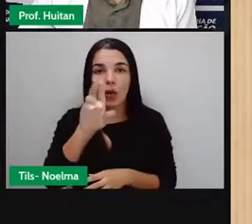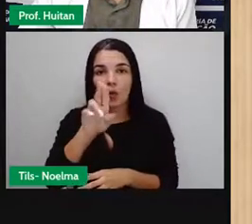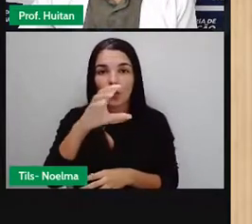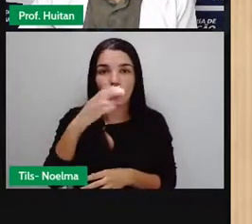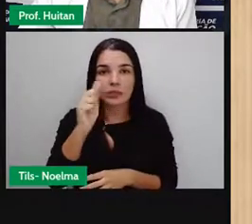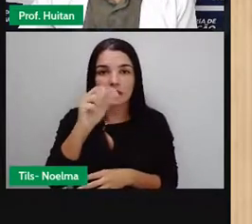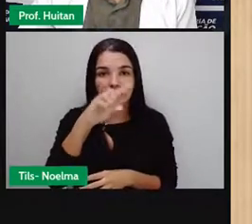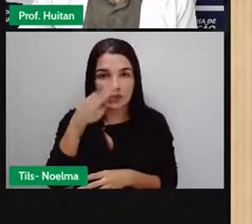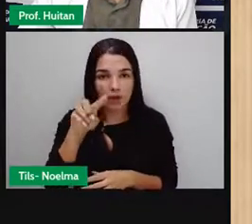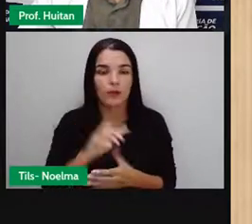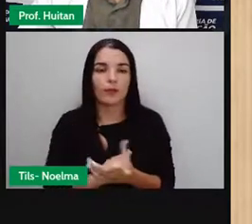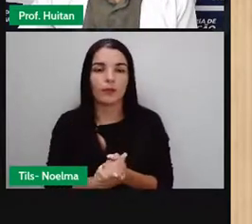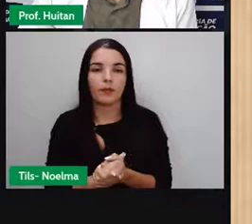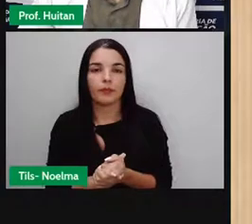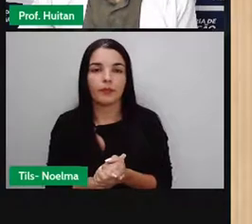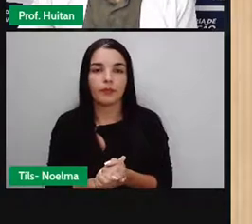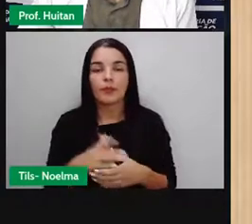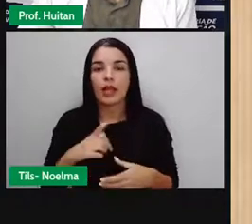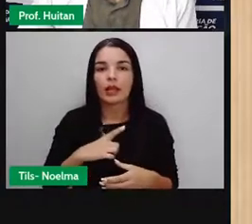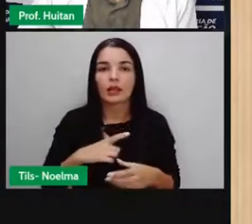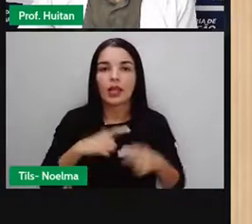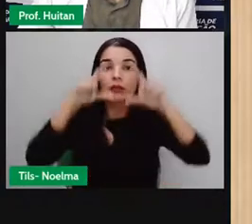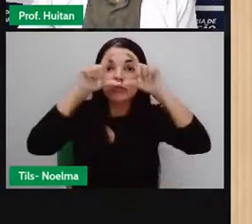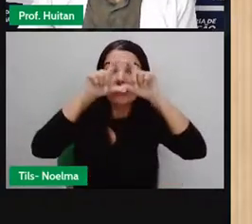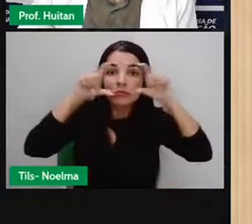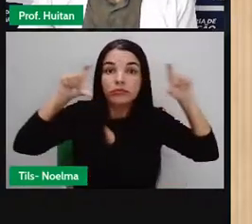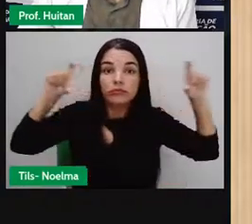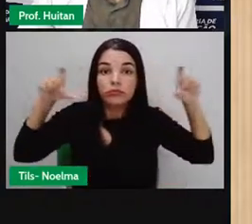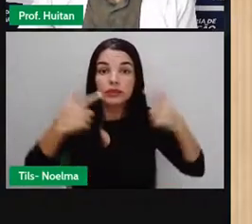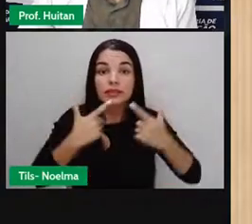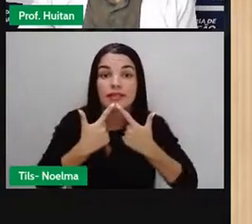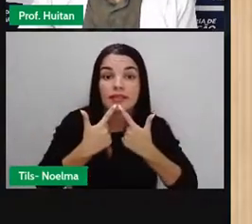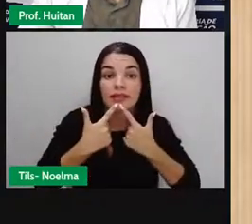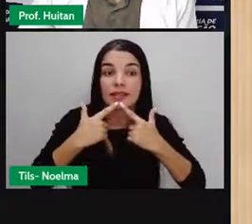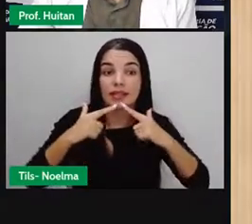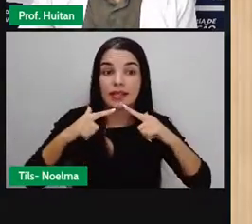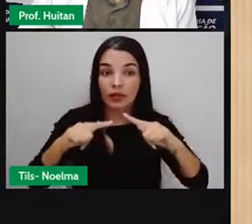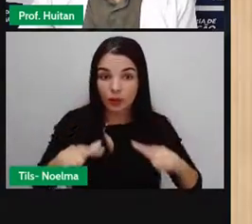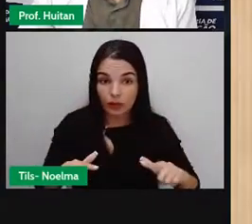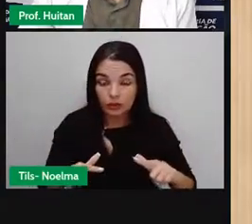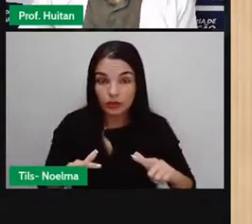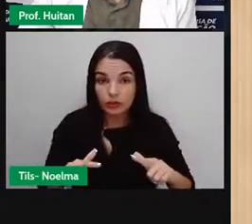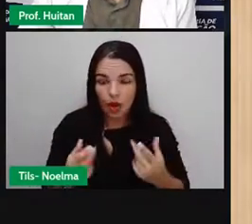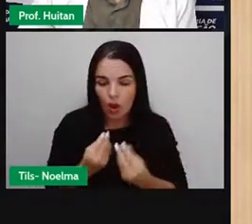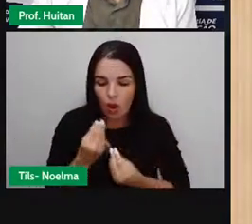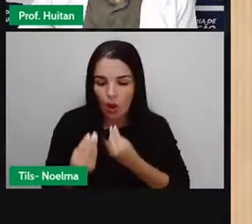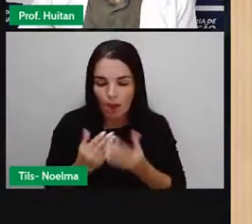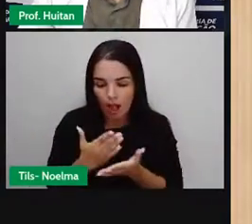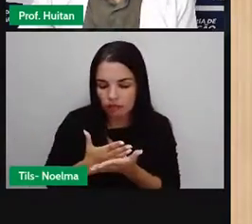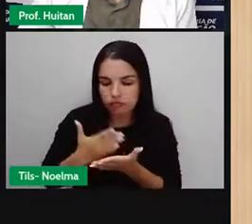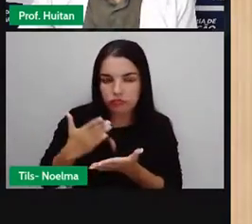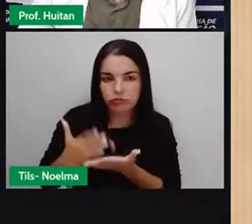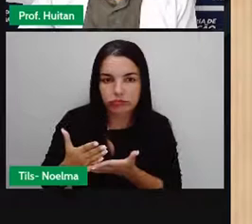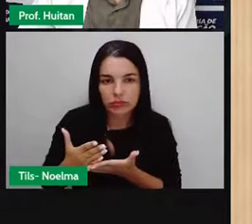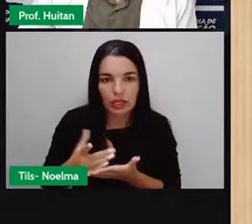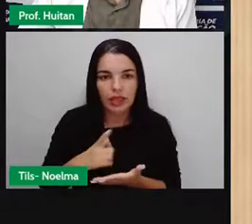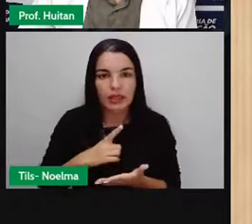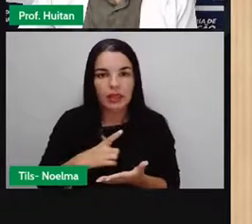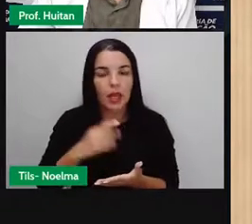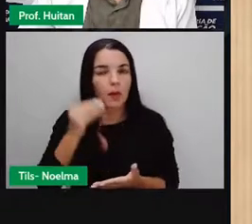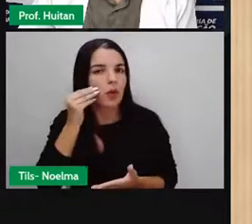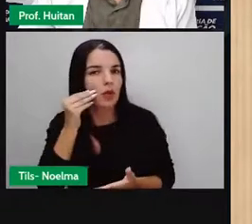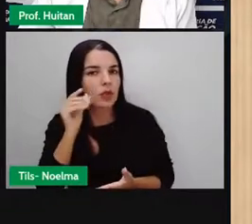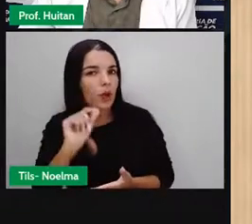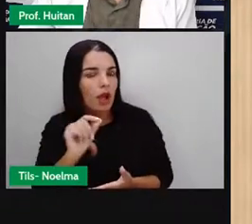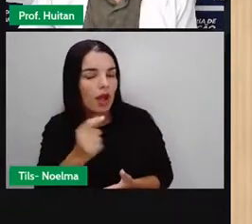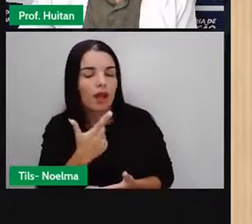sentido. Então, quando eu digo que a frase é um enunciado linguístico, eu estou dizendo que ela é expressa numa